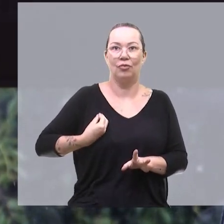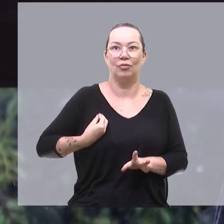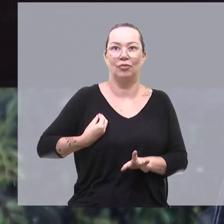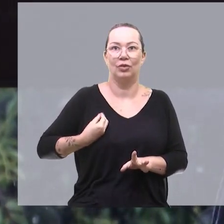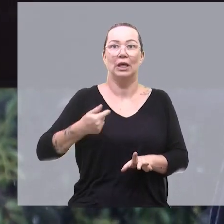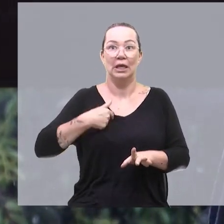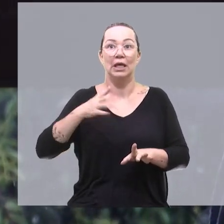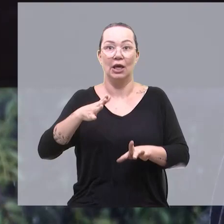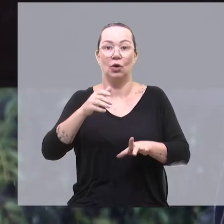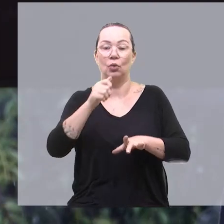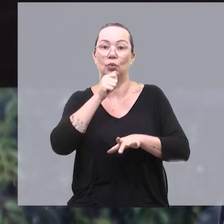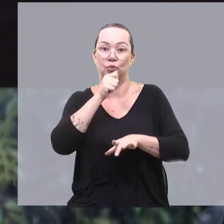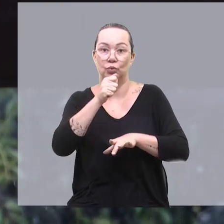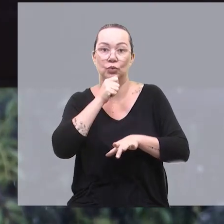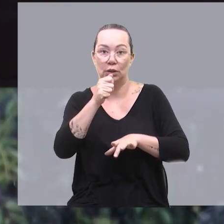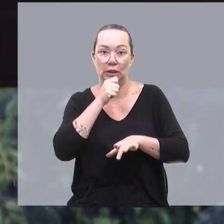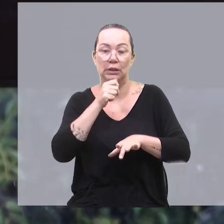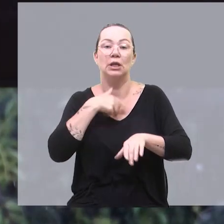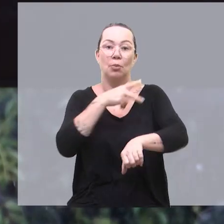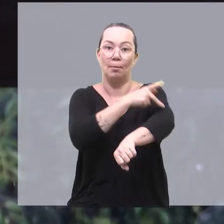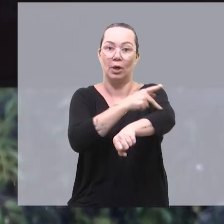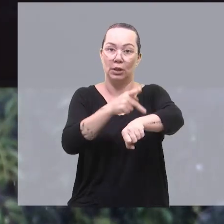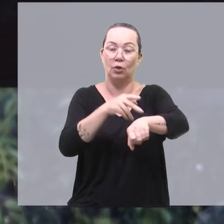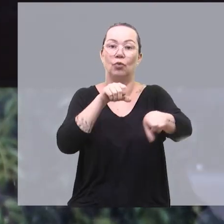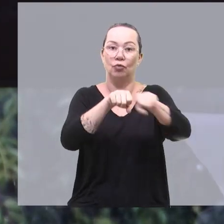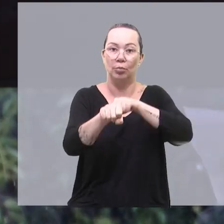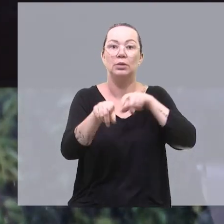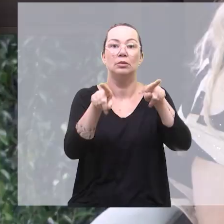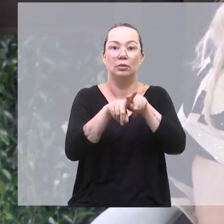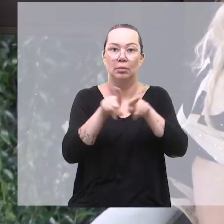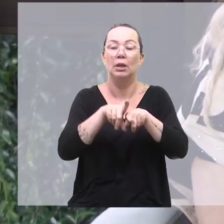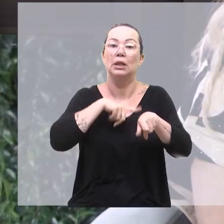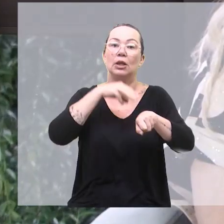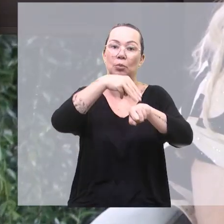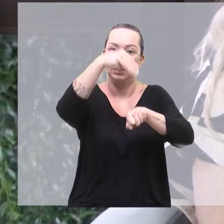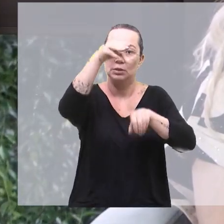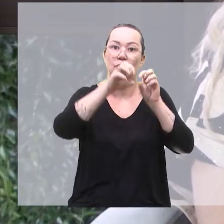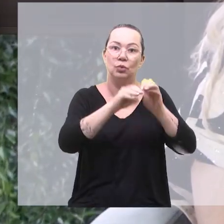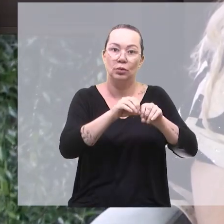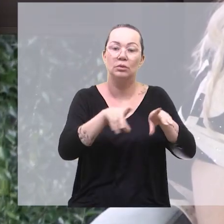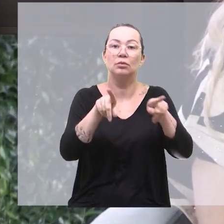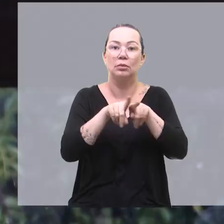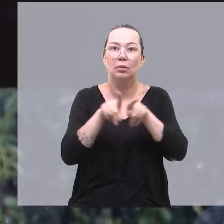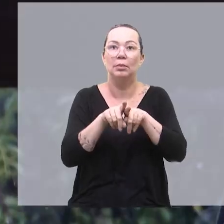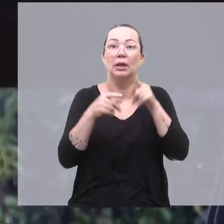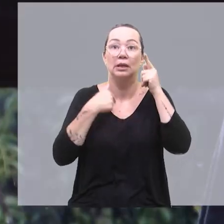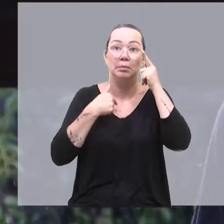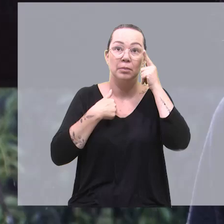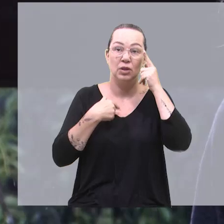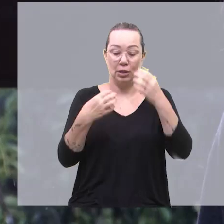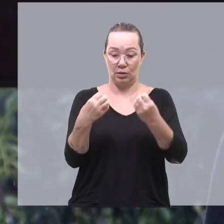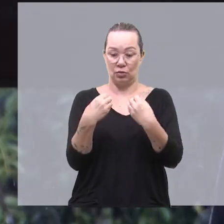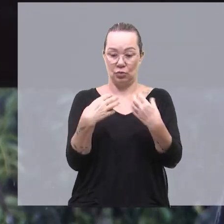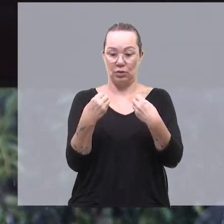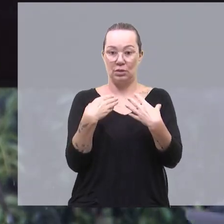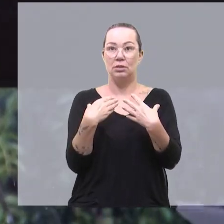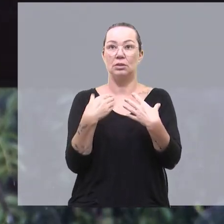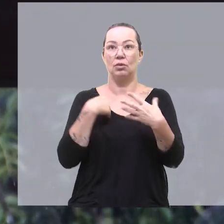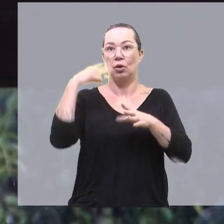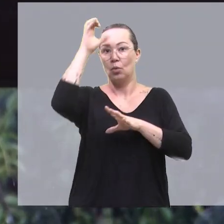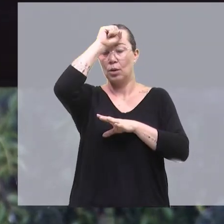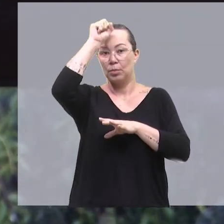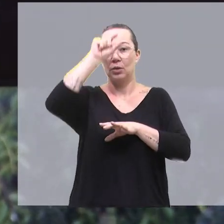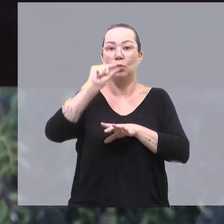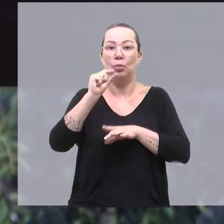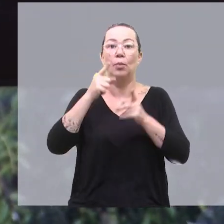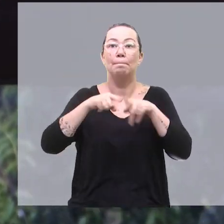olha que eu sou jornalista e pedagoga de formação também, com mestrado em educação. Então, no meu ensino, eu aprendo